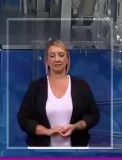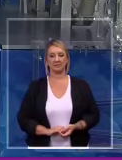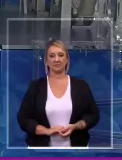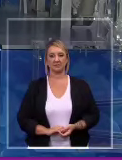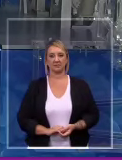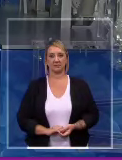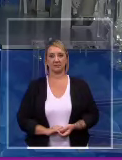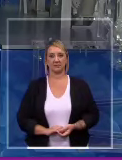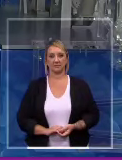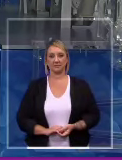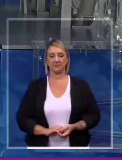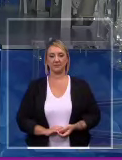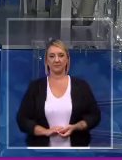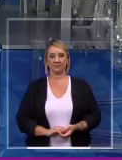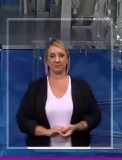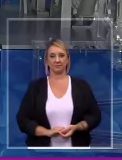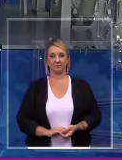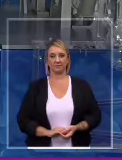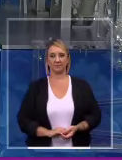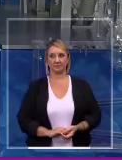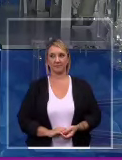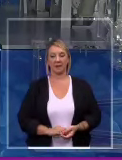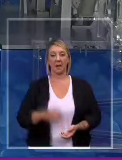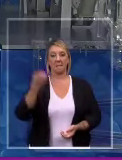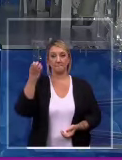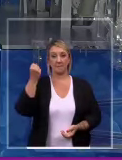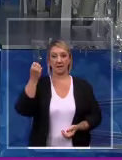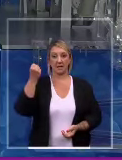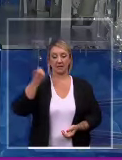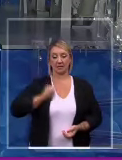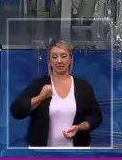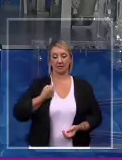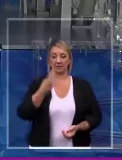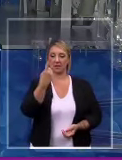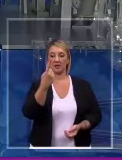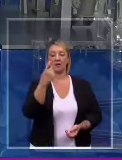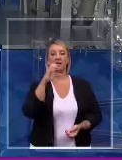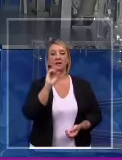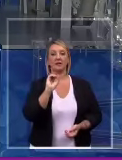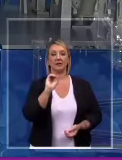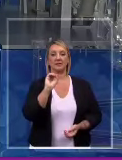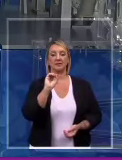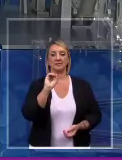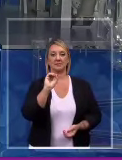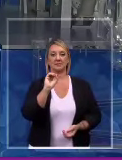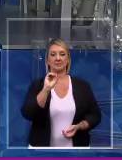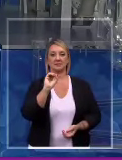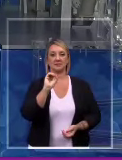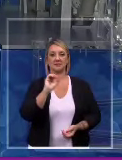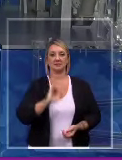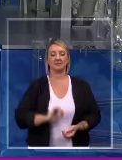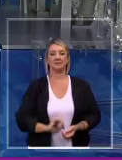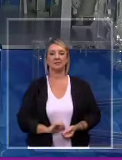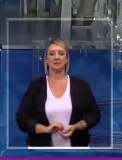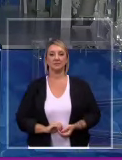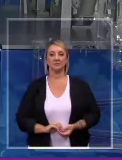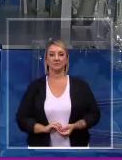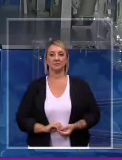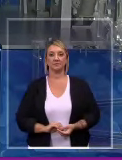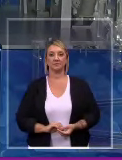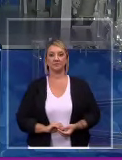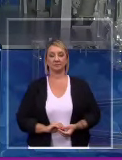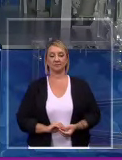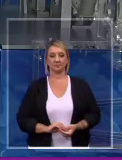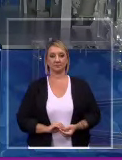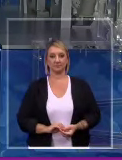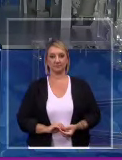1913 da Loto Fácil essa noite. Caiu a bola branca número 10. Bola branca número 10 foi a próxima dezena